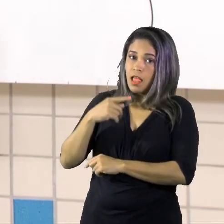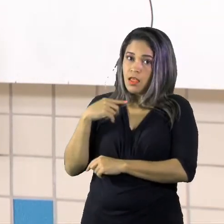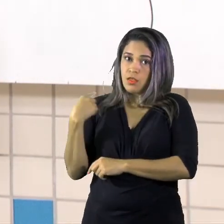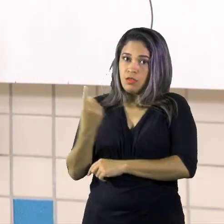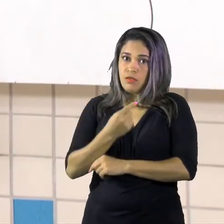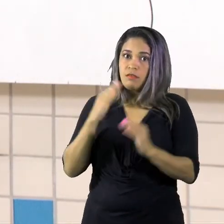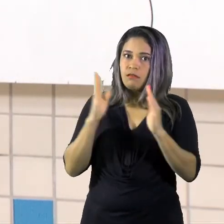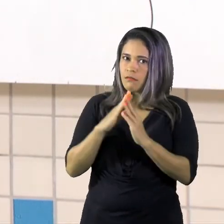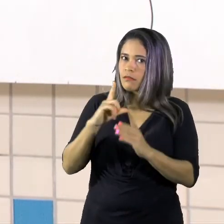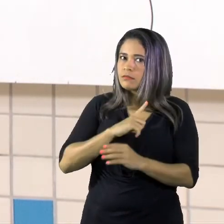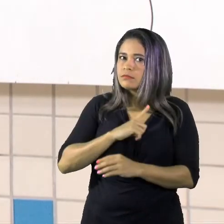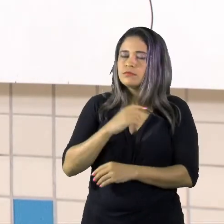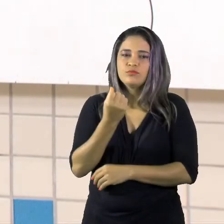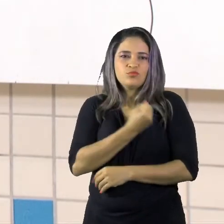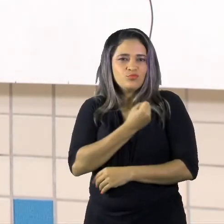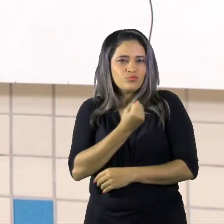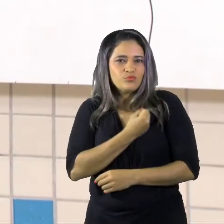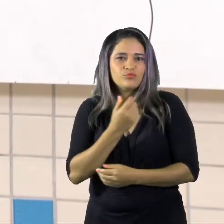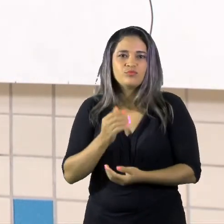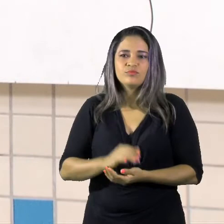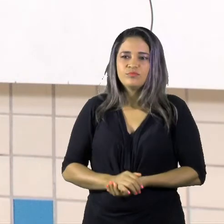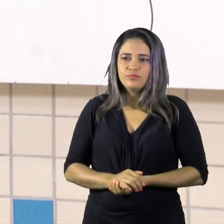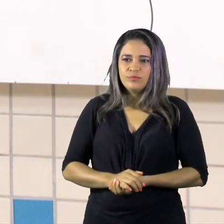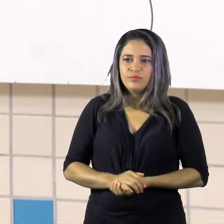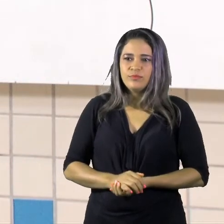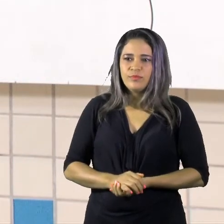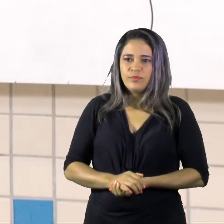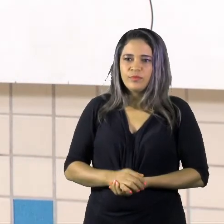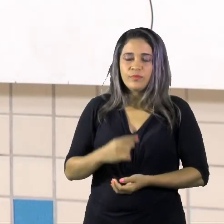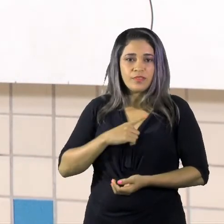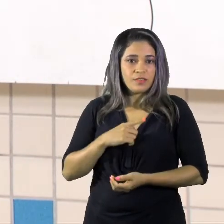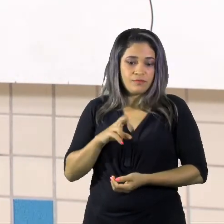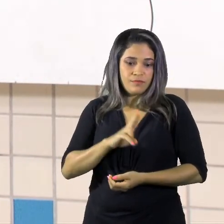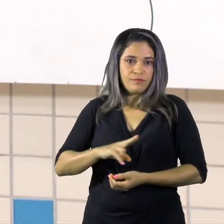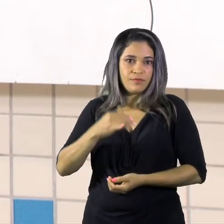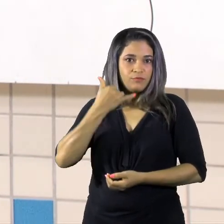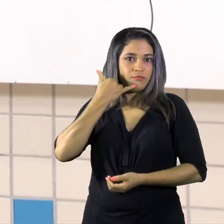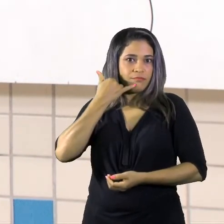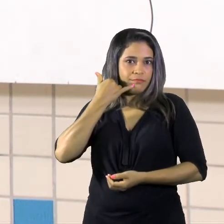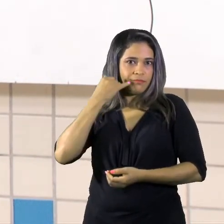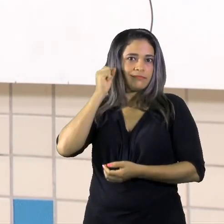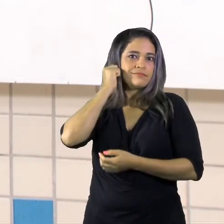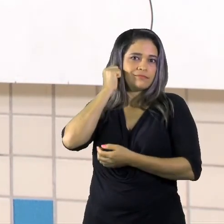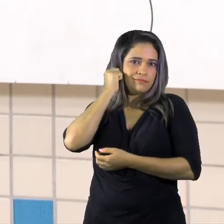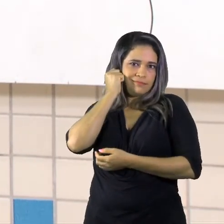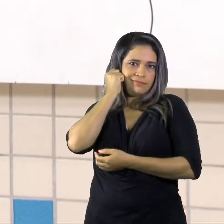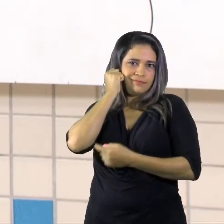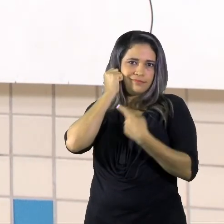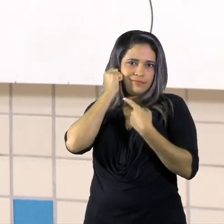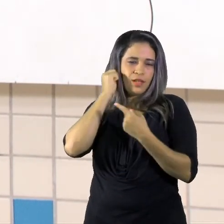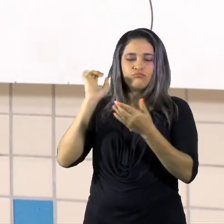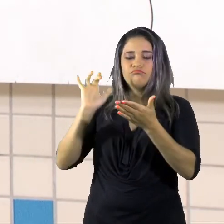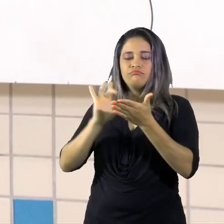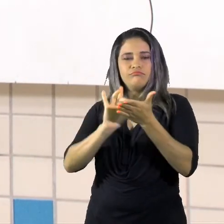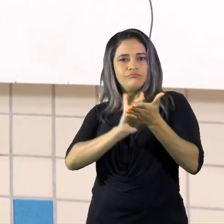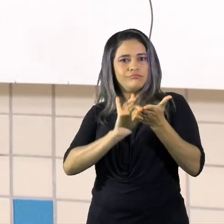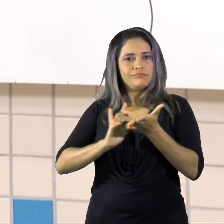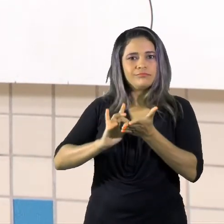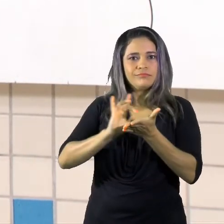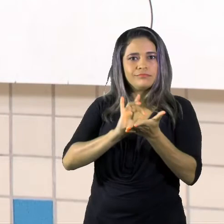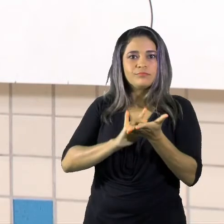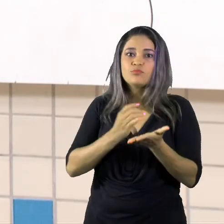número. Quando vamos utilizar o telefone, o celular, nós discamos os números.